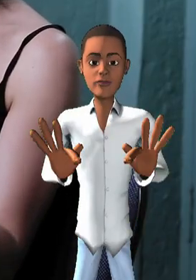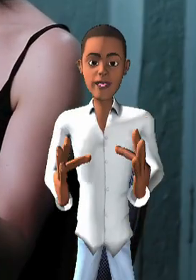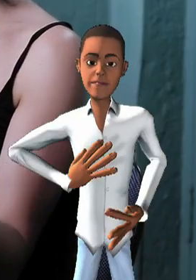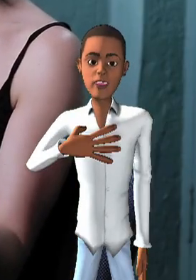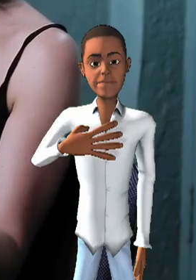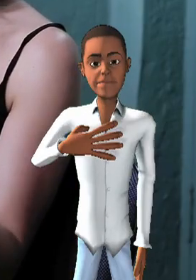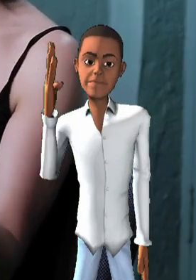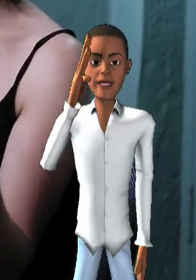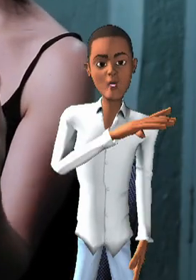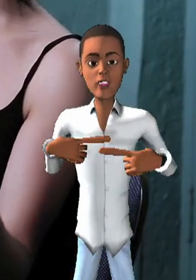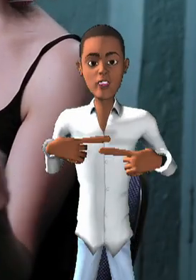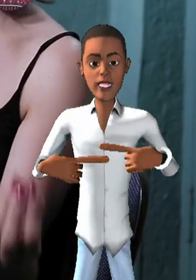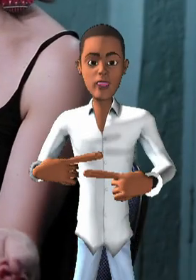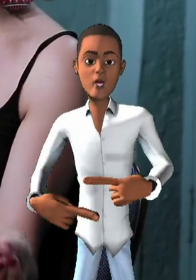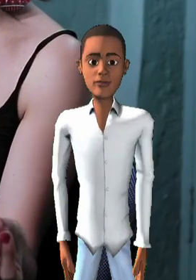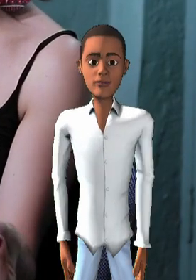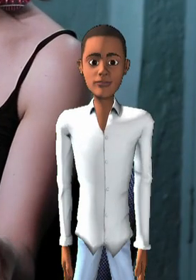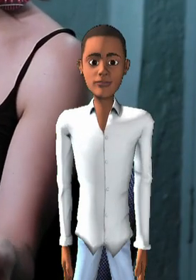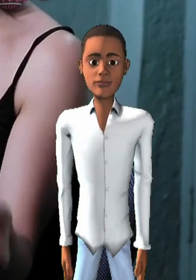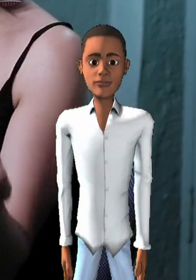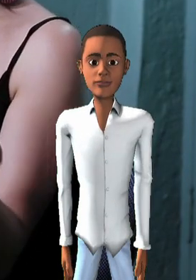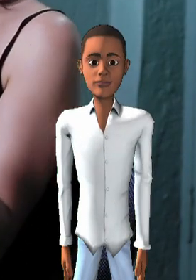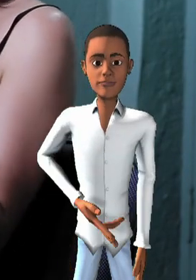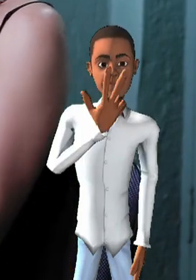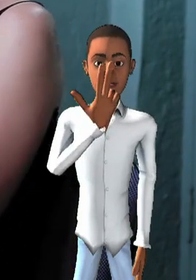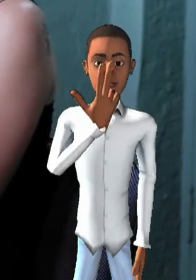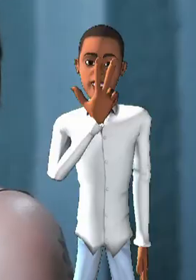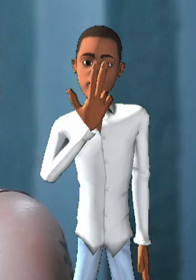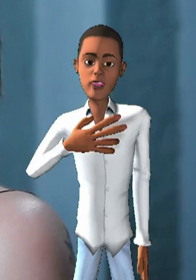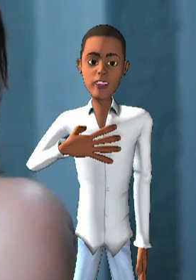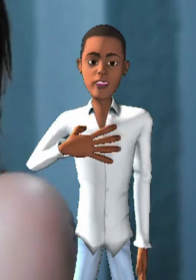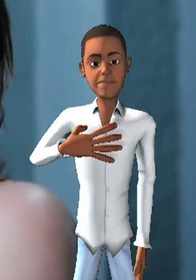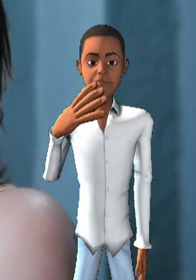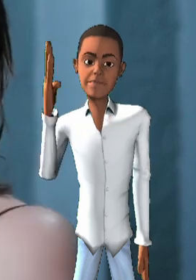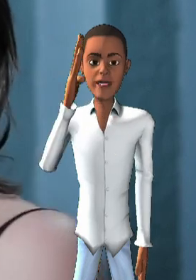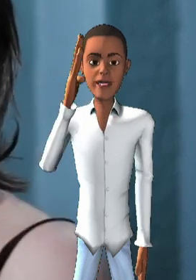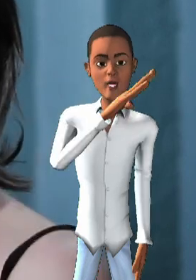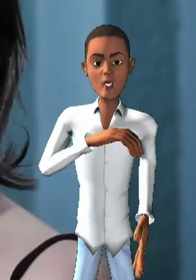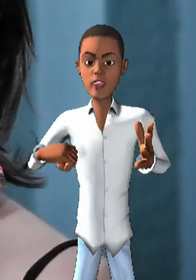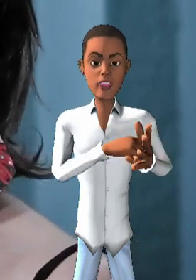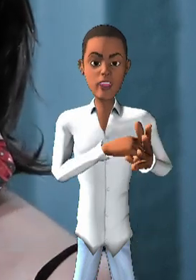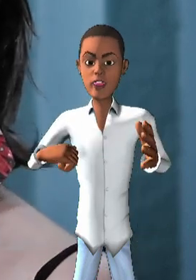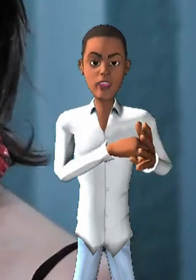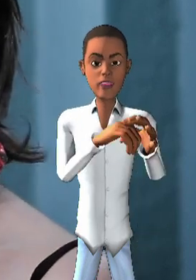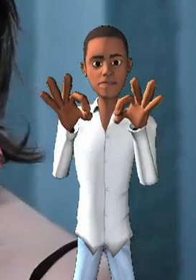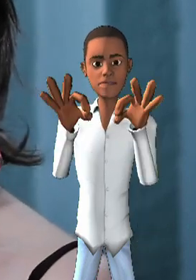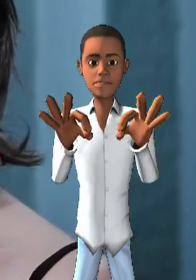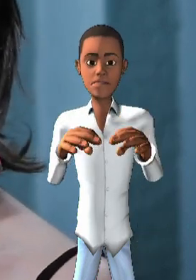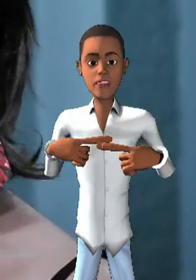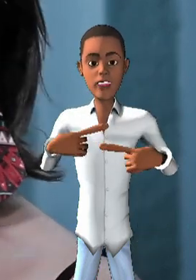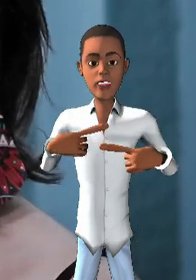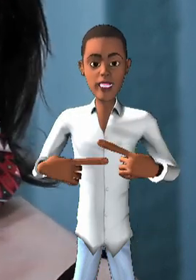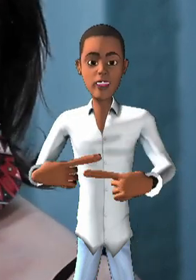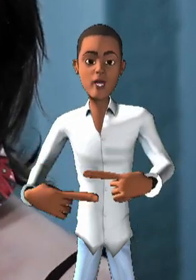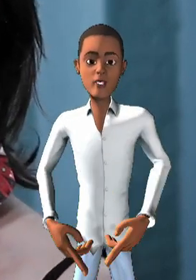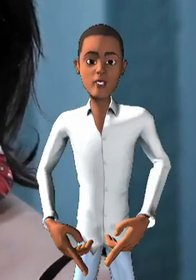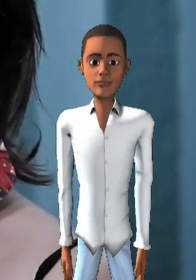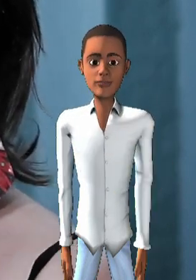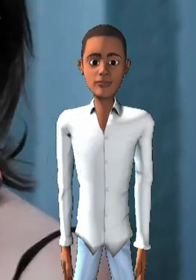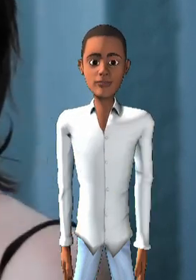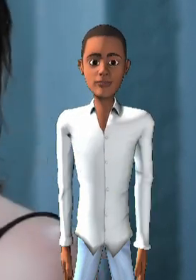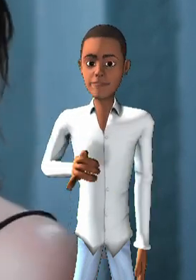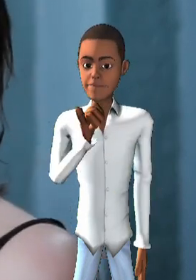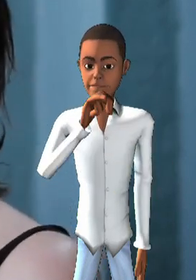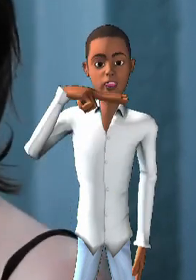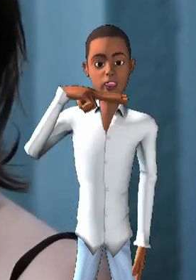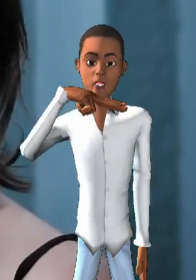existe uma transmissão intergeracional. Pro mal, a gente fala, quando acontece essa transmissão da violência, né?